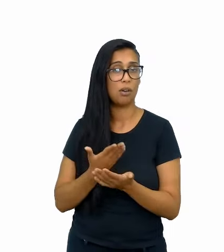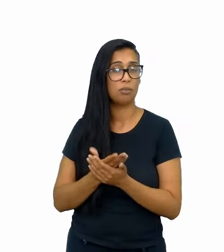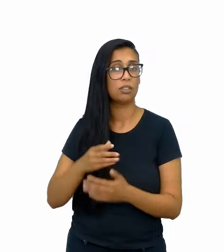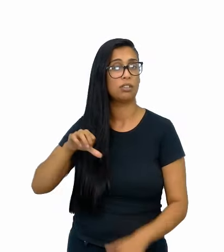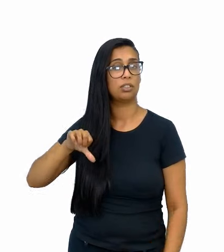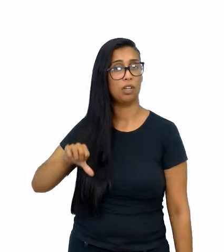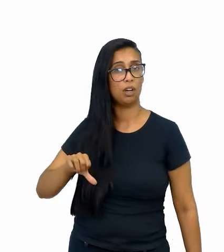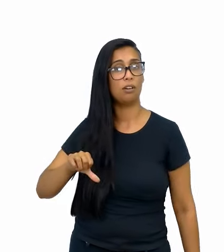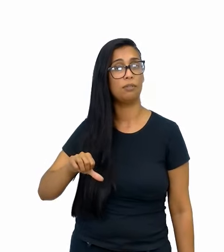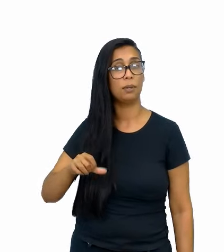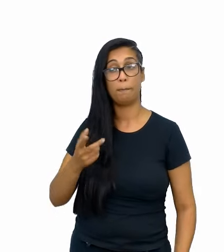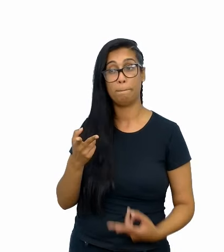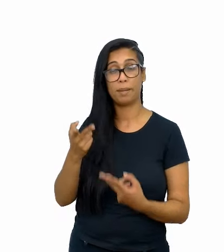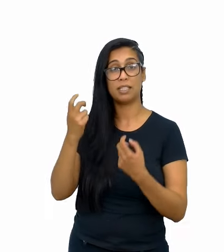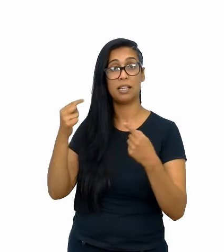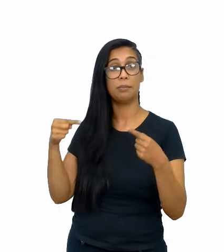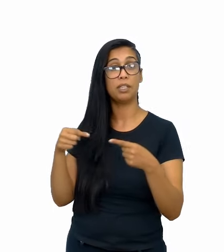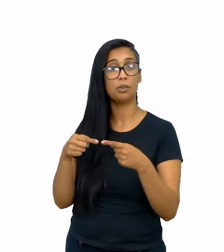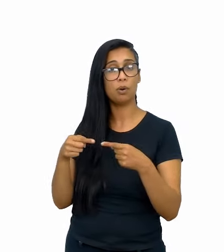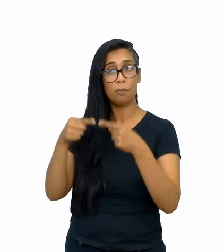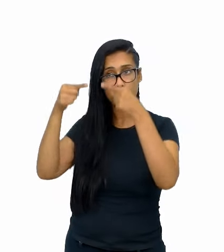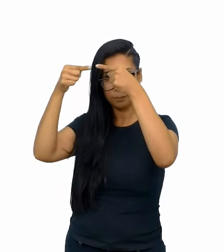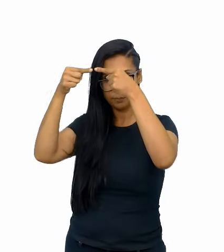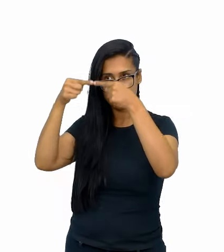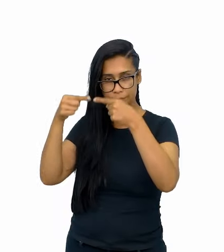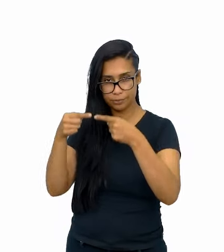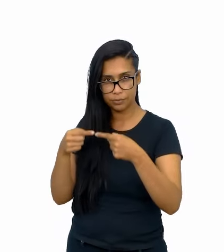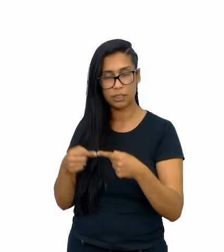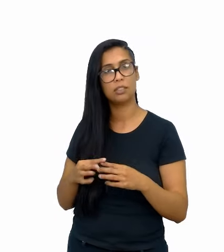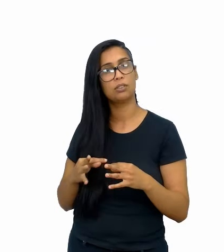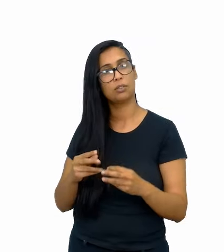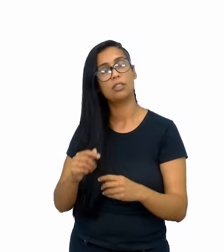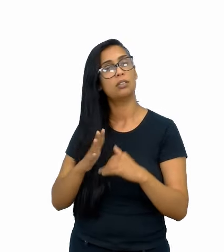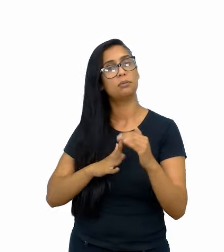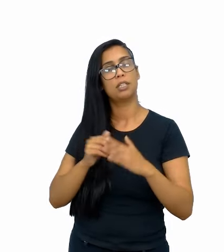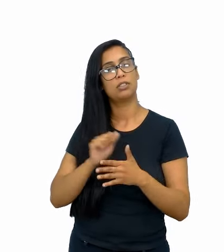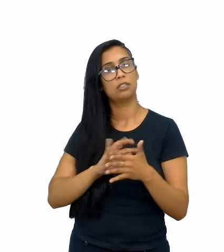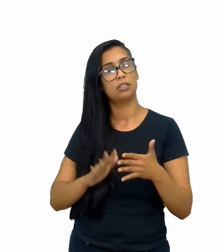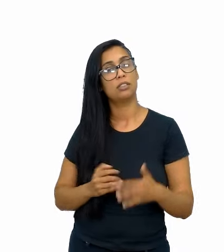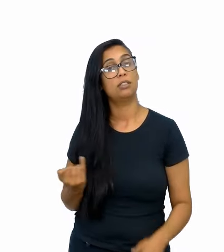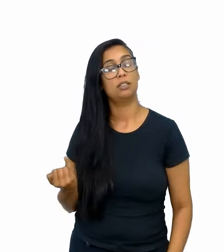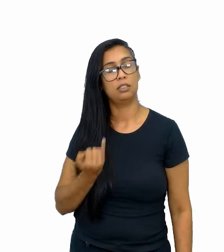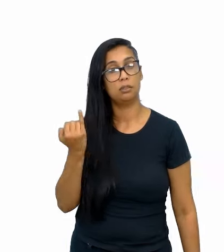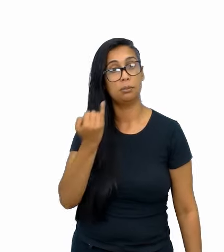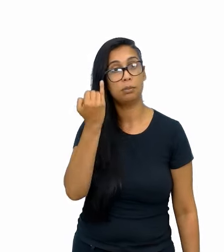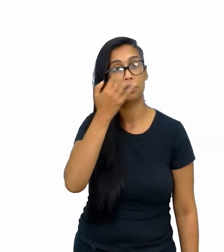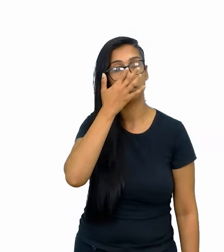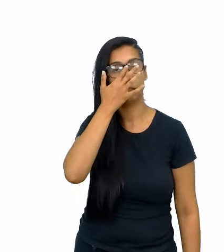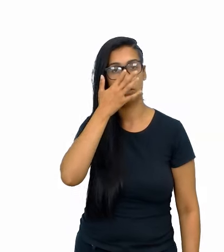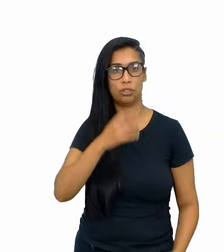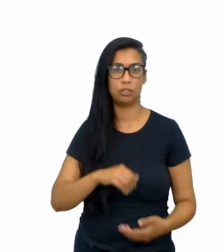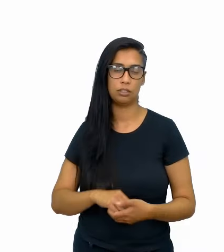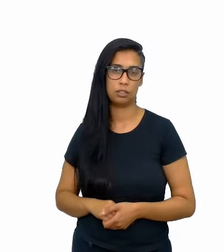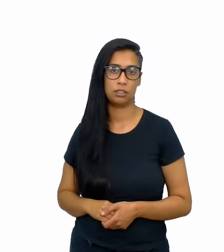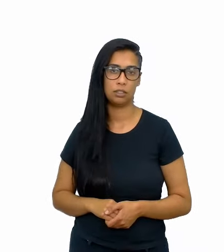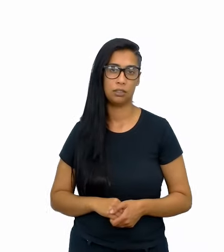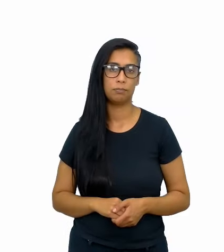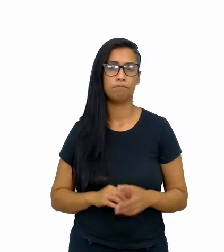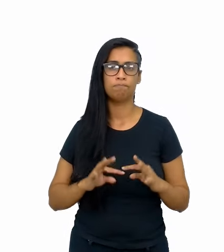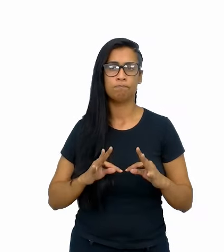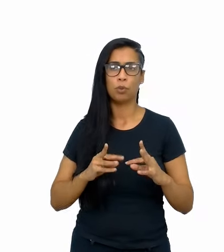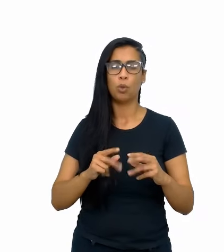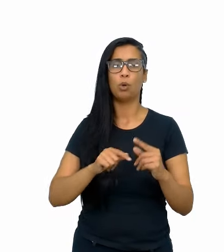elas se articulam, não é mesmo? Então, é fundamental que isso tudo aconteça em função desse